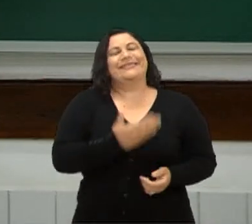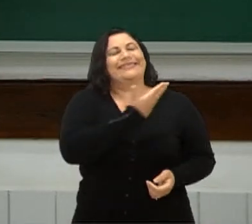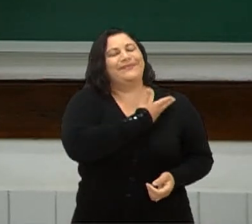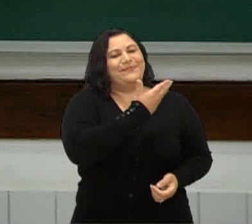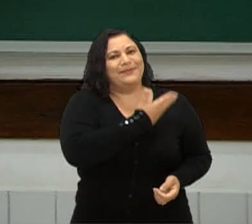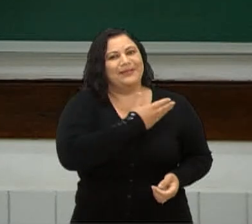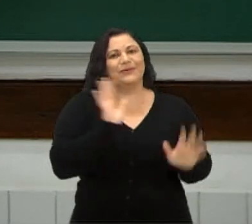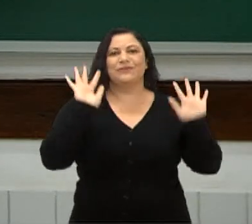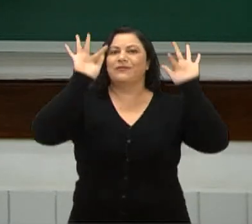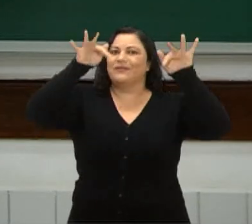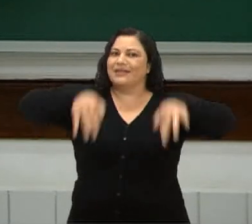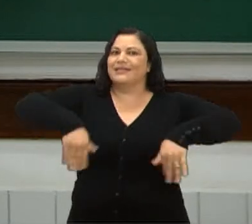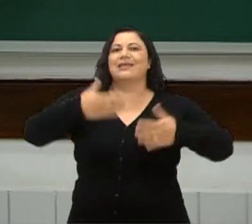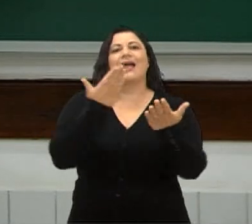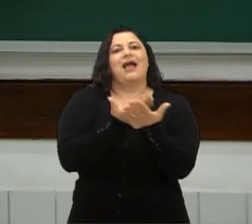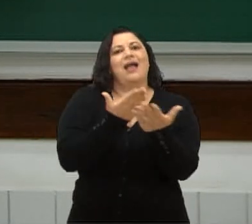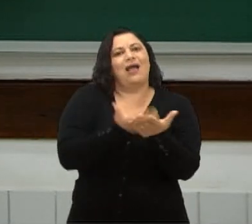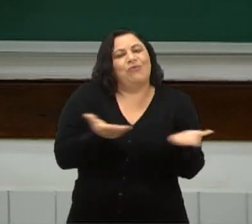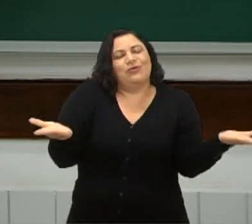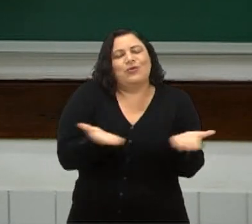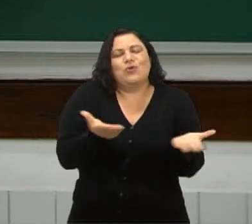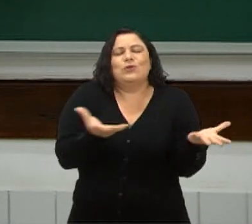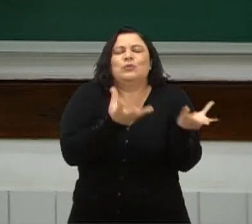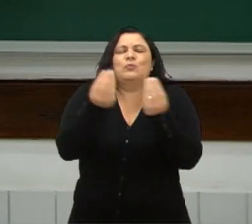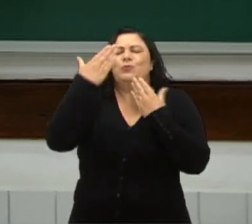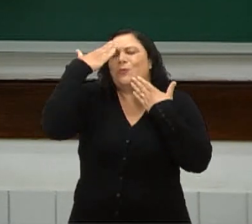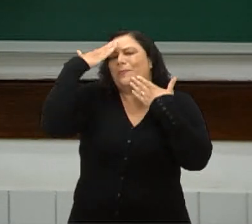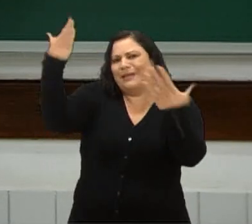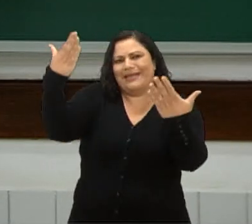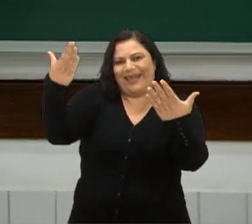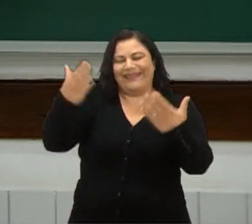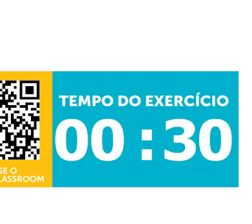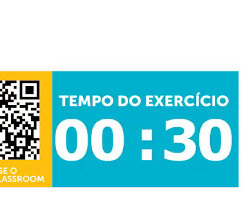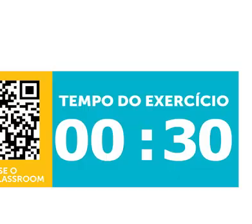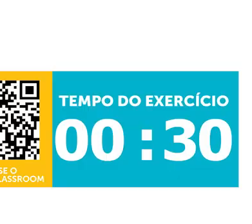com isso, meus amigos, nós terminamos a aula de hoje. Meu muito obrigado, até a próxima.